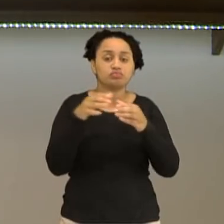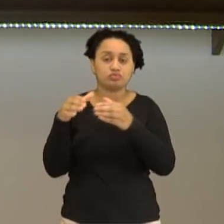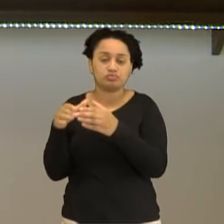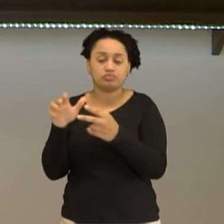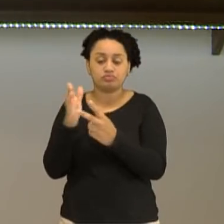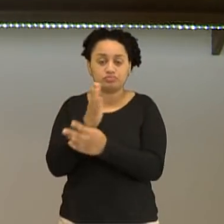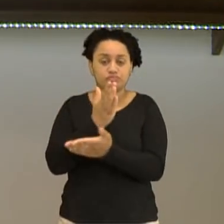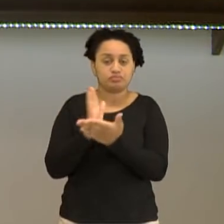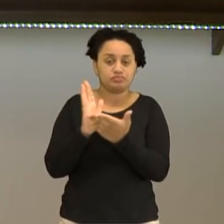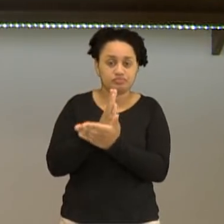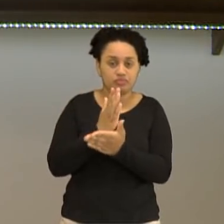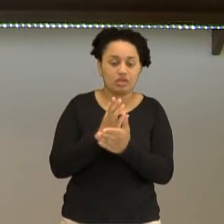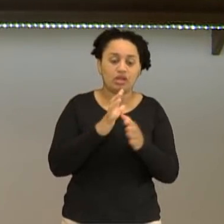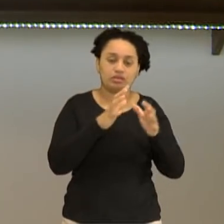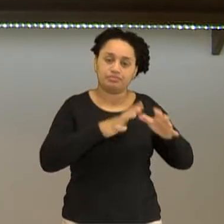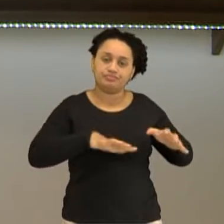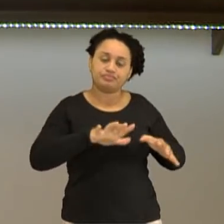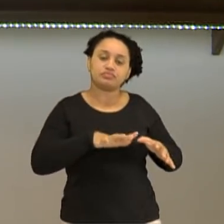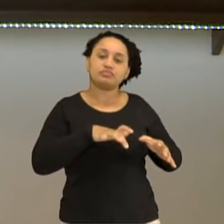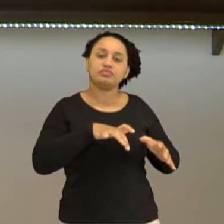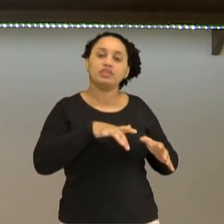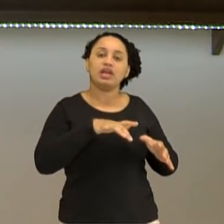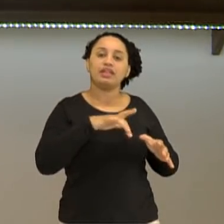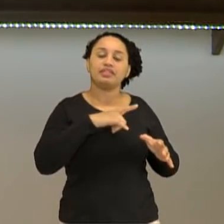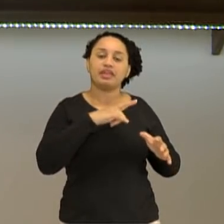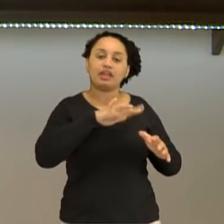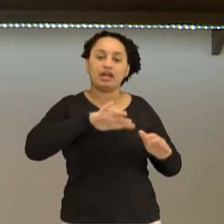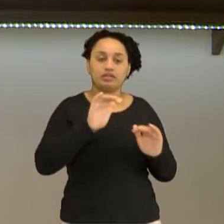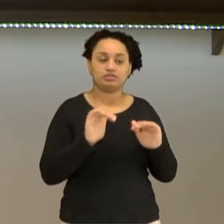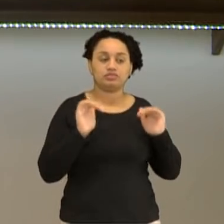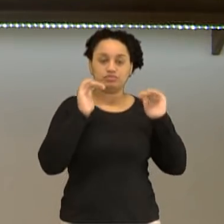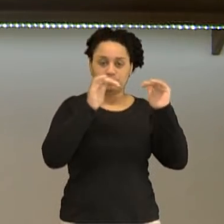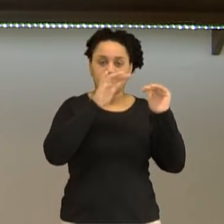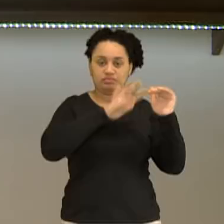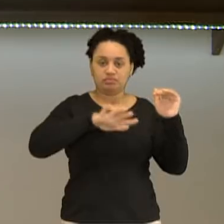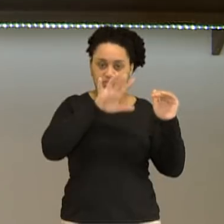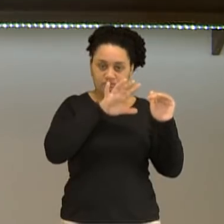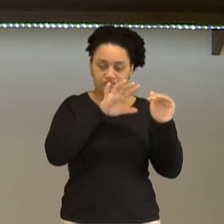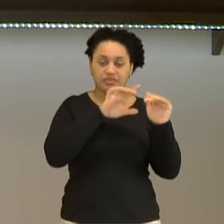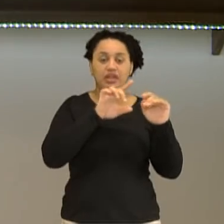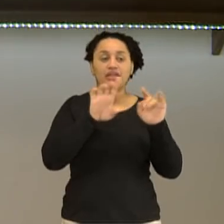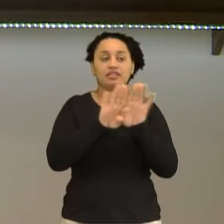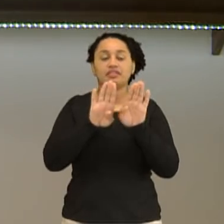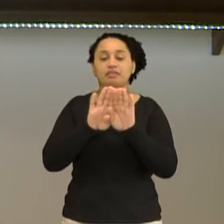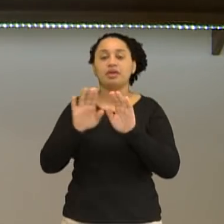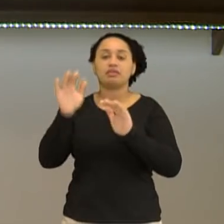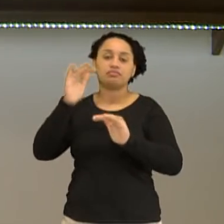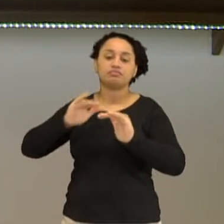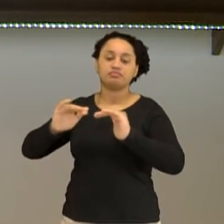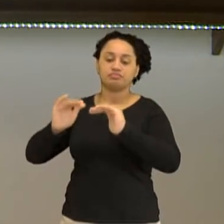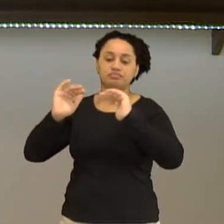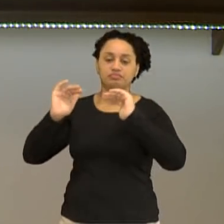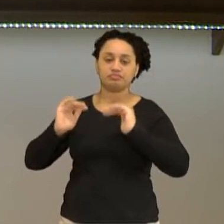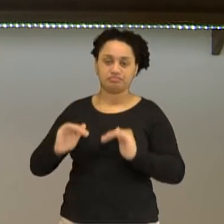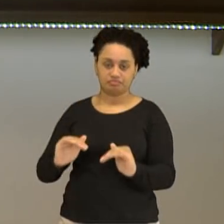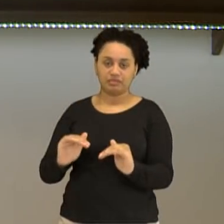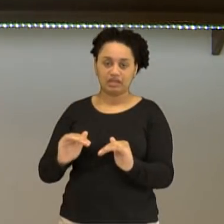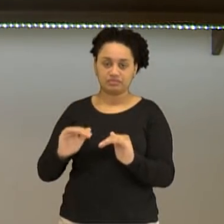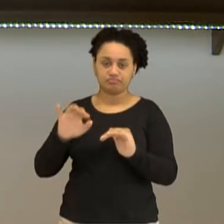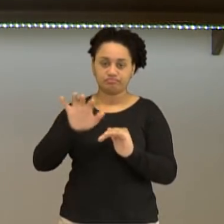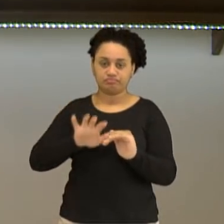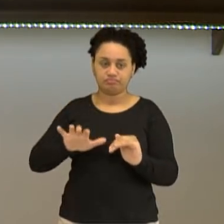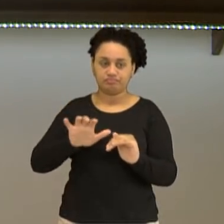O grupo dos órgãos das vias aéreas superiores e aqueles que pertencem às vias aéreas